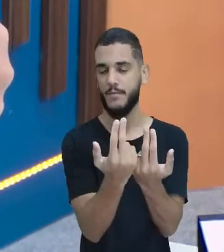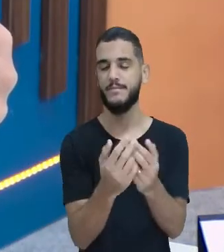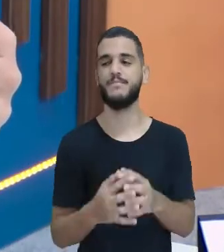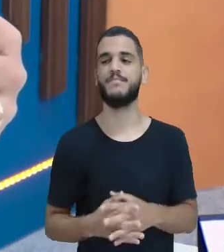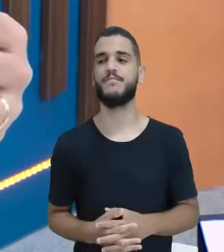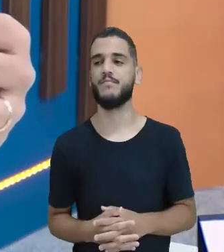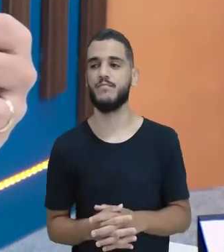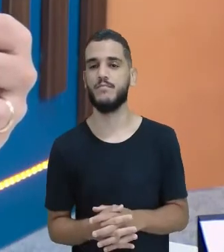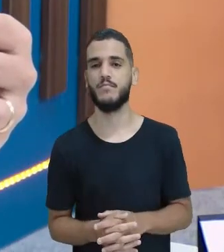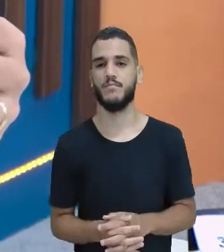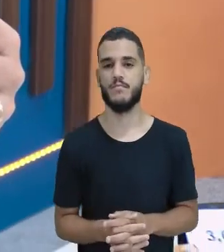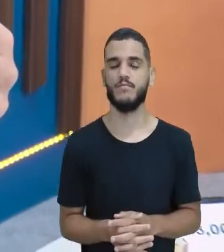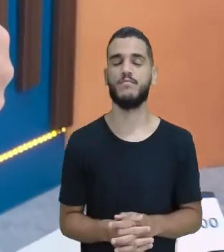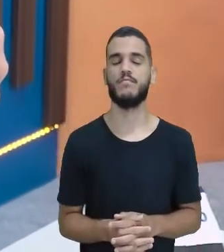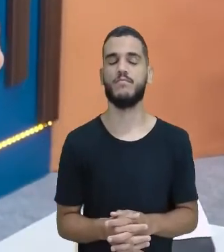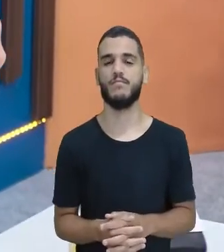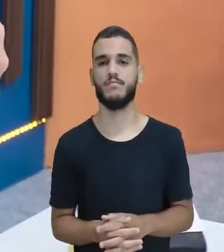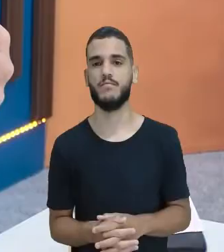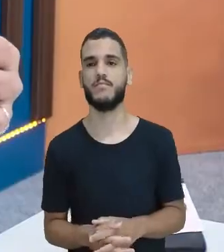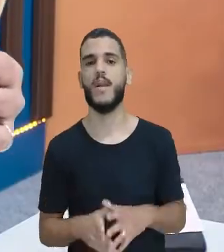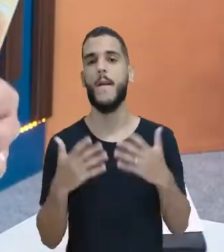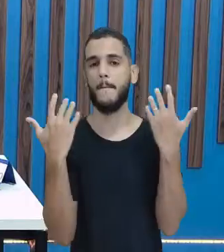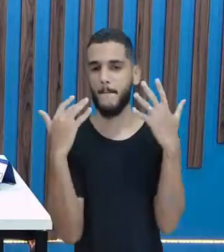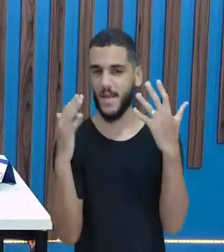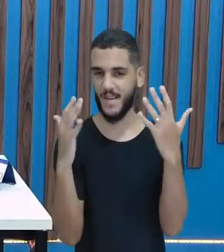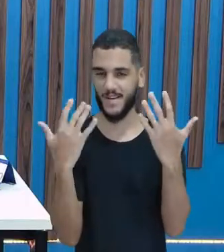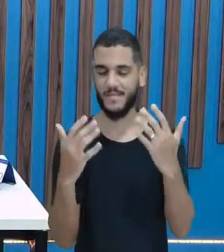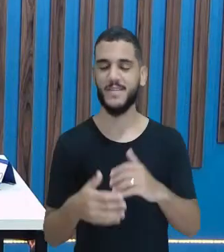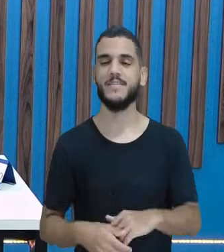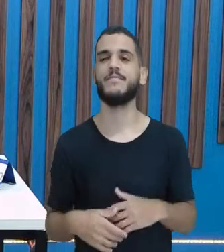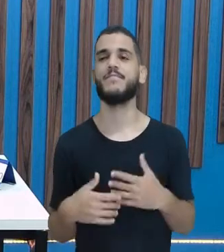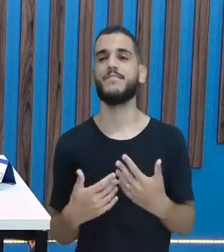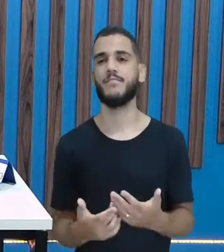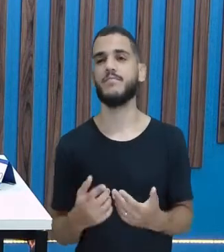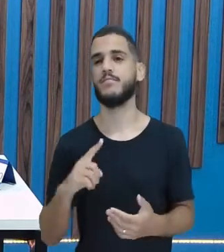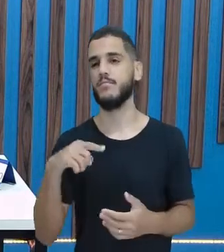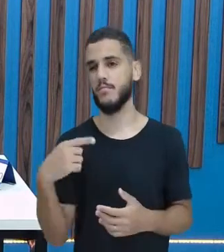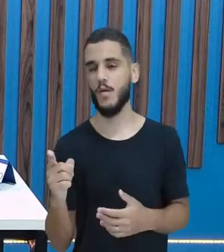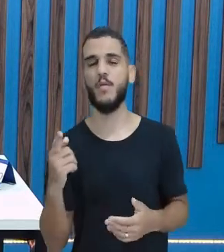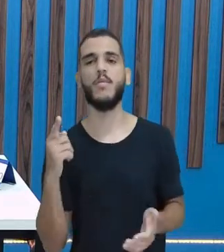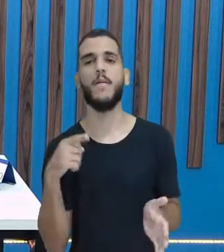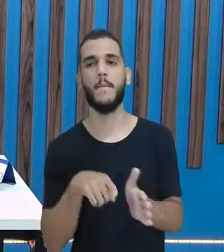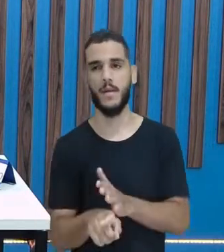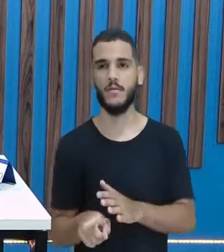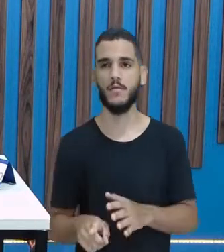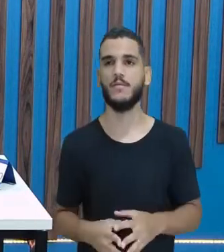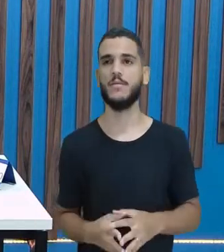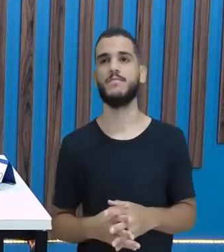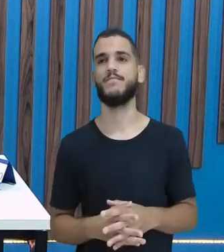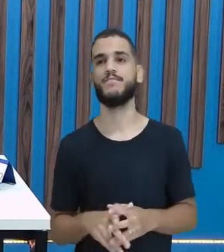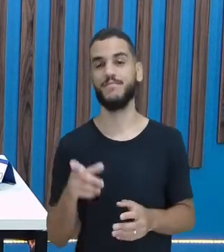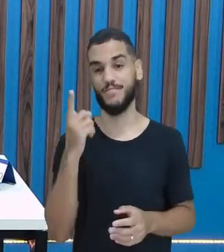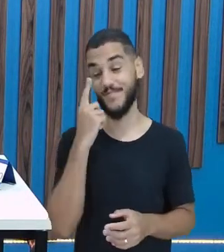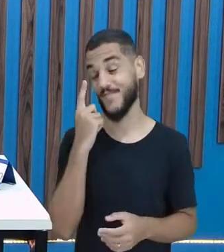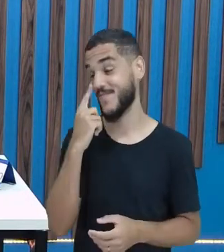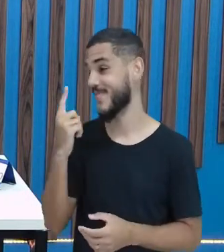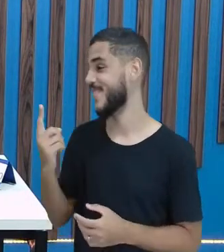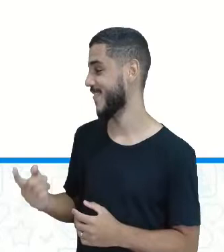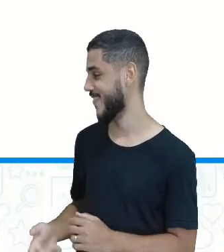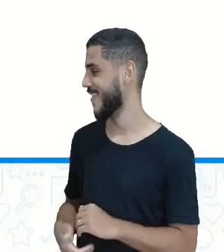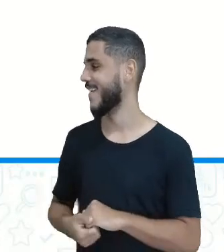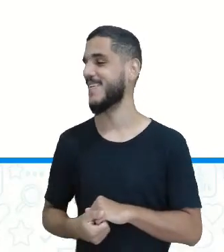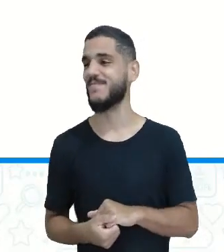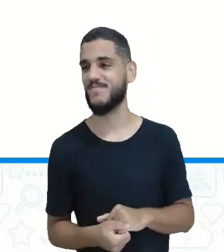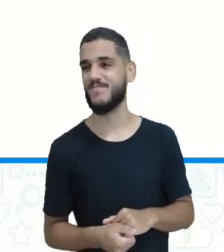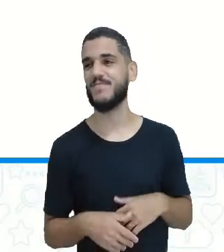ó. Conferindo. Parabéns, viu, Lázaro? Vamos para mais uma pergunta aqui. Vamos para mais uma pergunta.